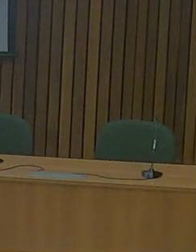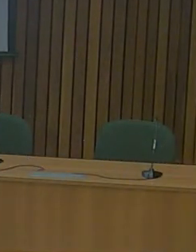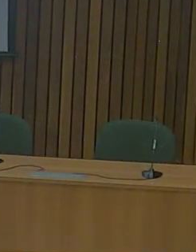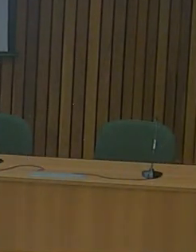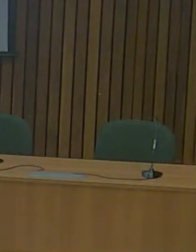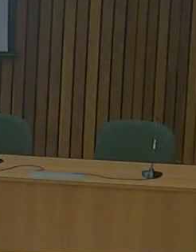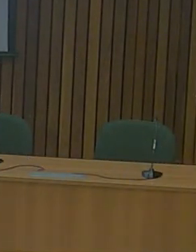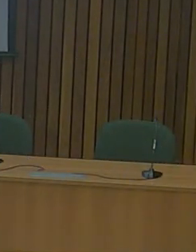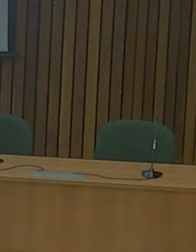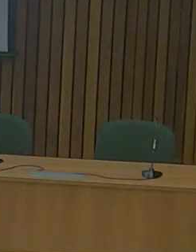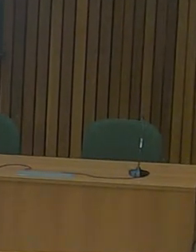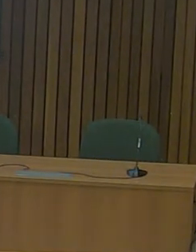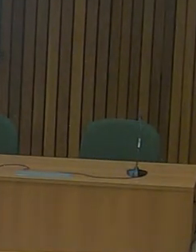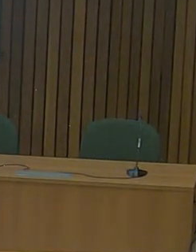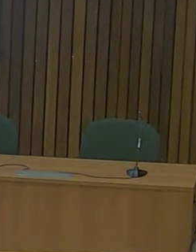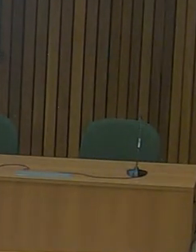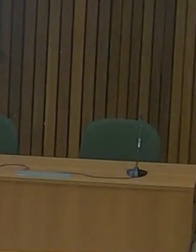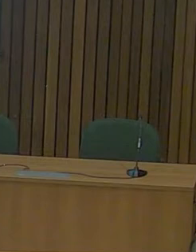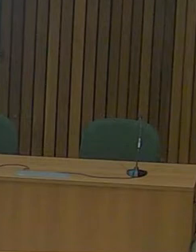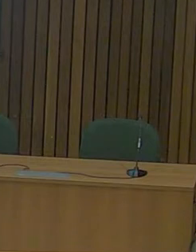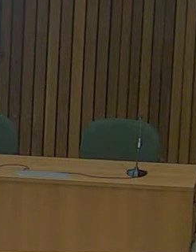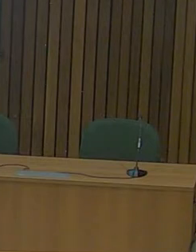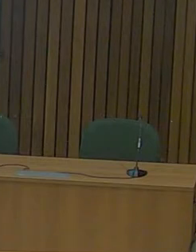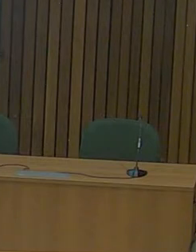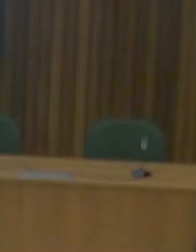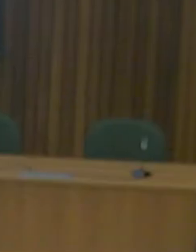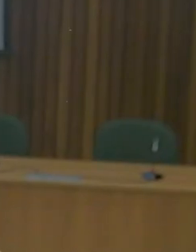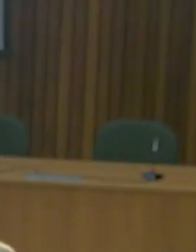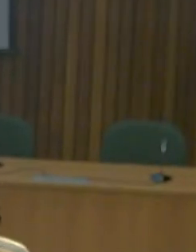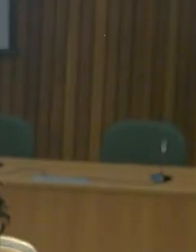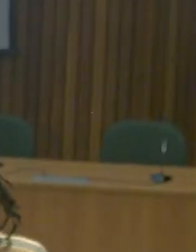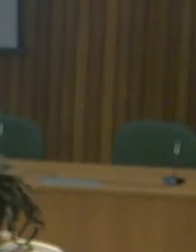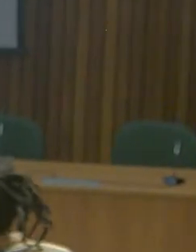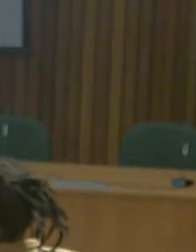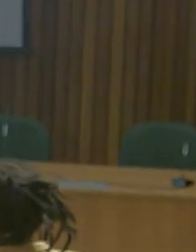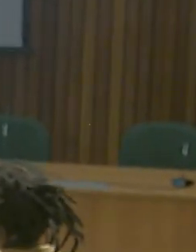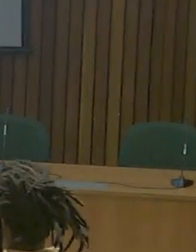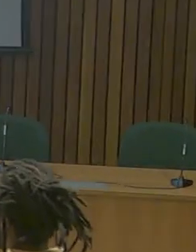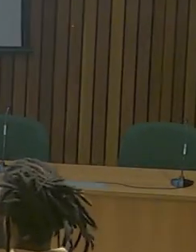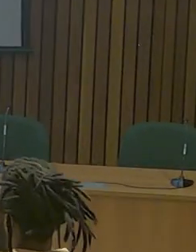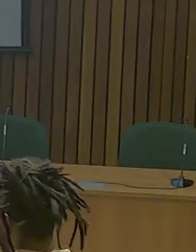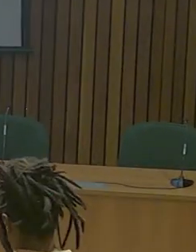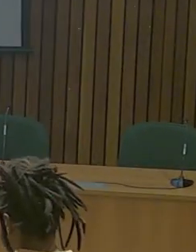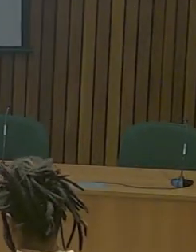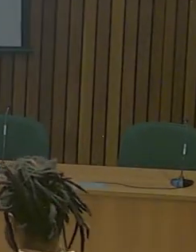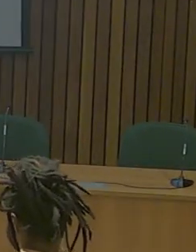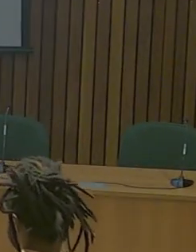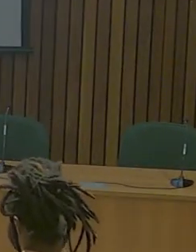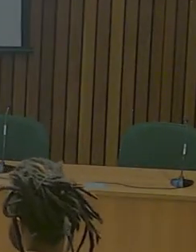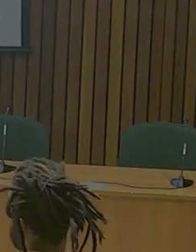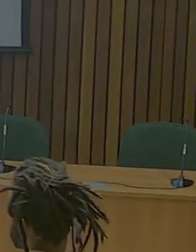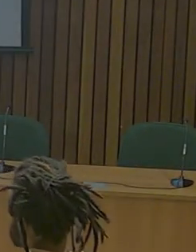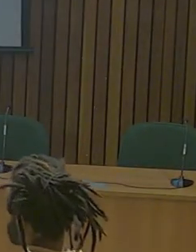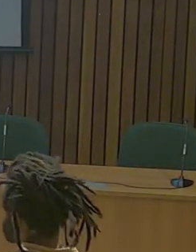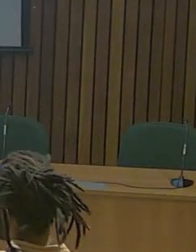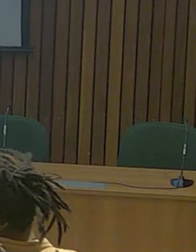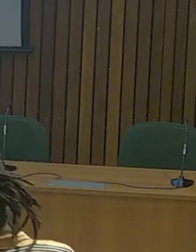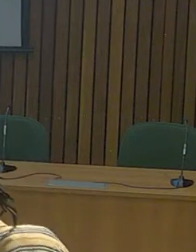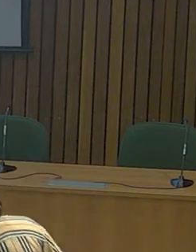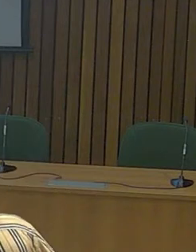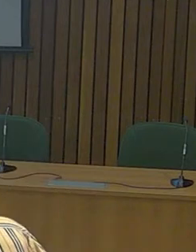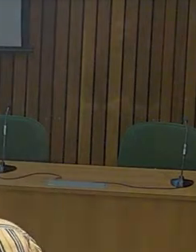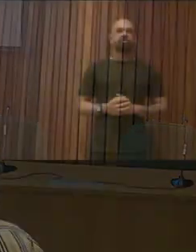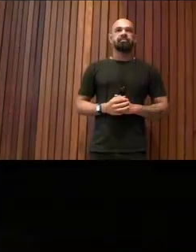fiquem à vontade aqui para sentar à mesa. Eu não sei se a gente vai ter cadeira para todo mundo, mas a gente vai tentar resolver aqui.